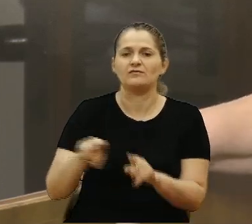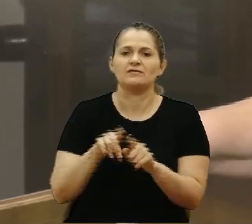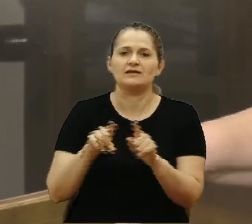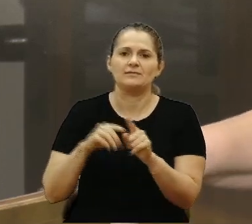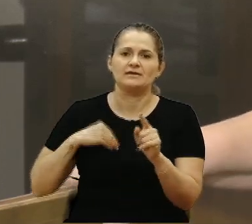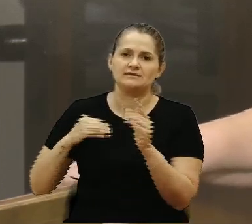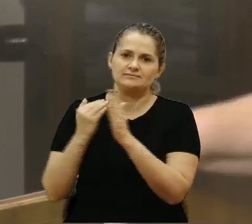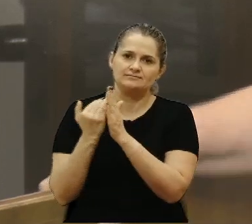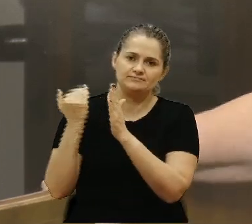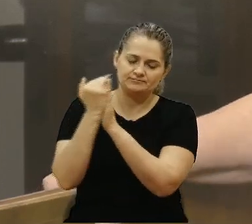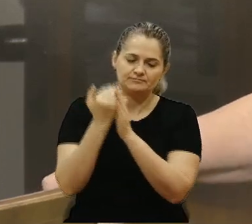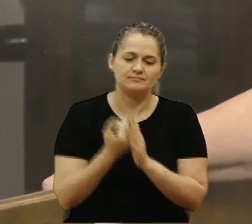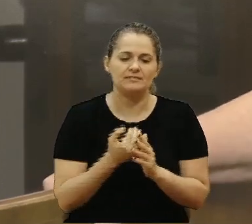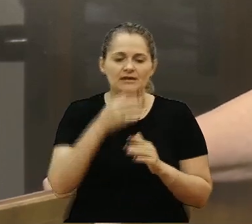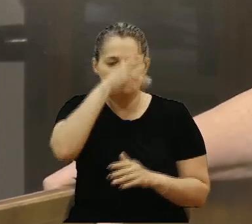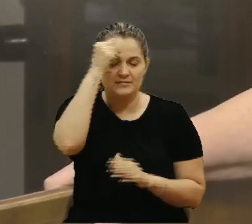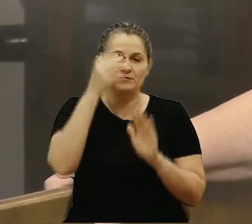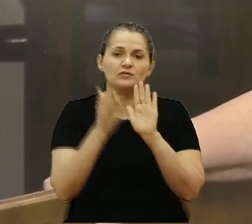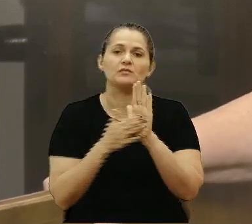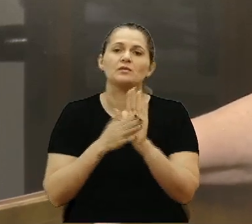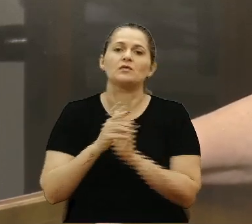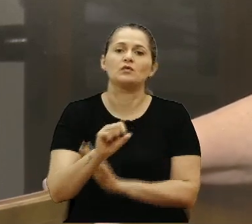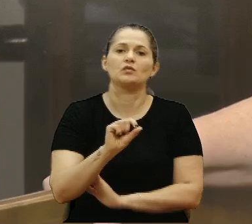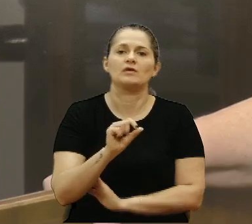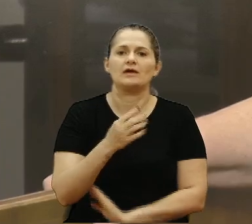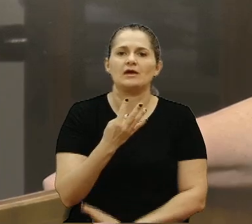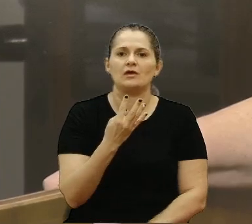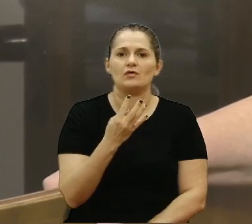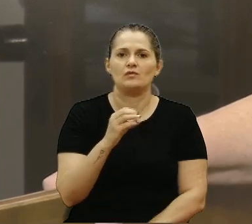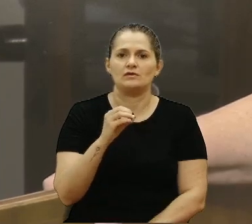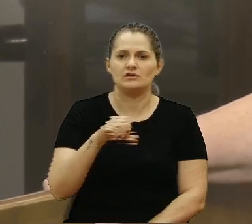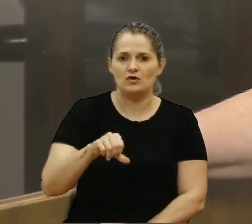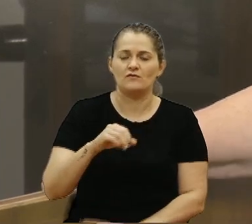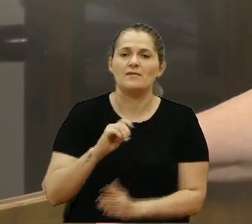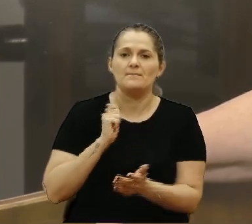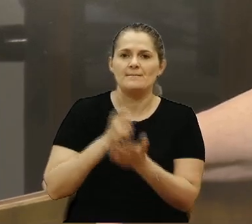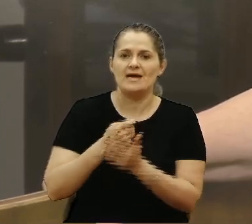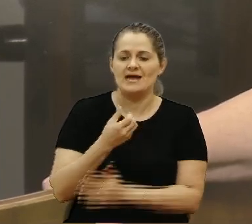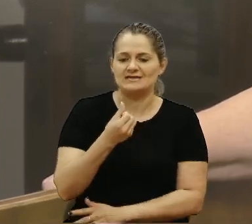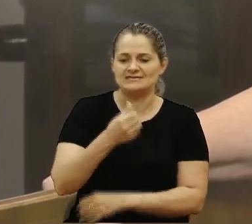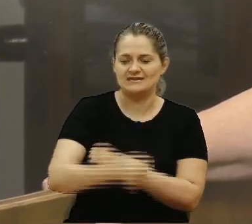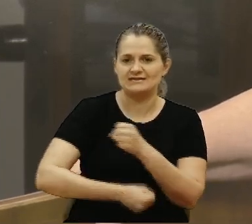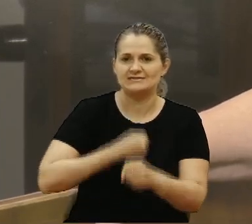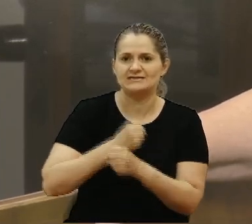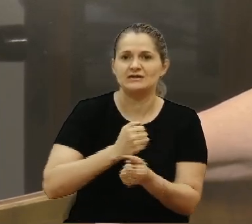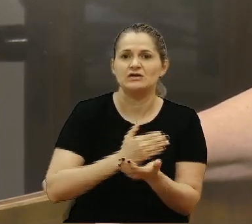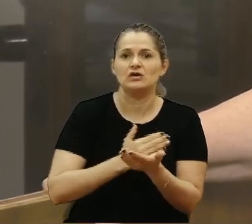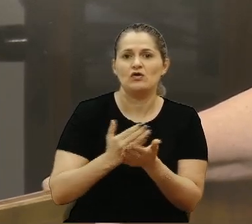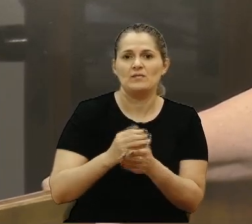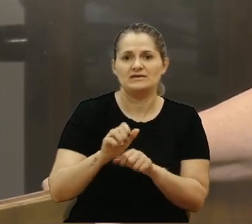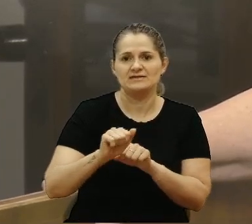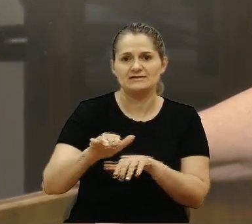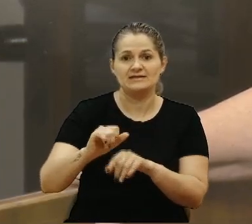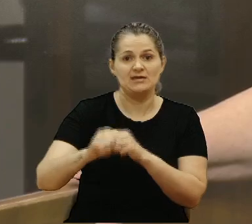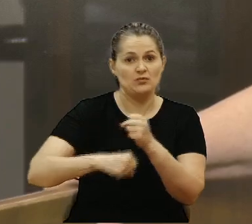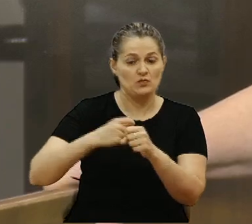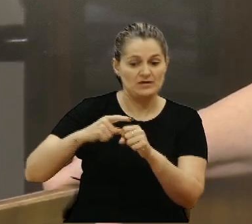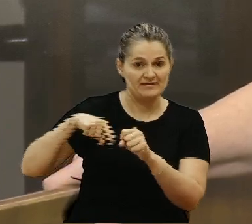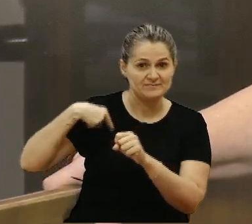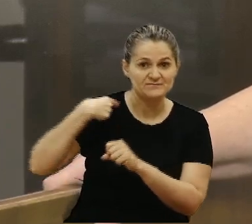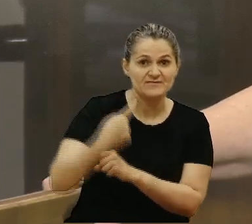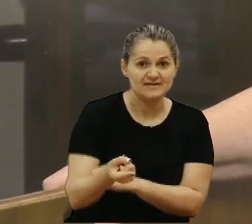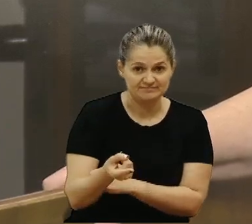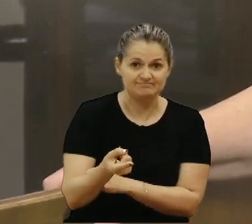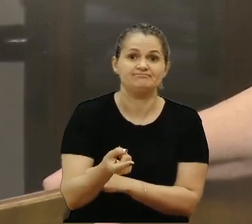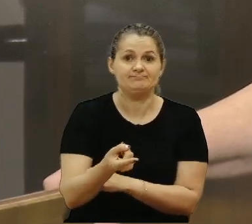Na 409, propôs pagar em 6 anos, e começando em setembro do ano que vem.